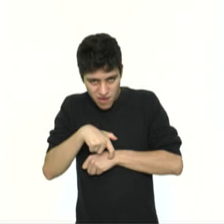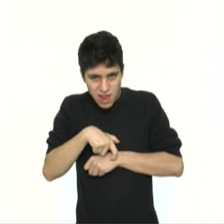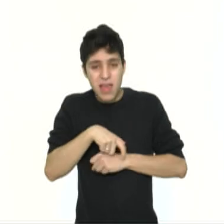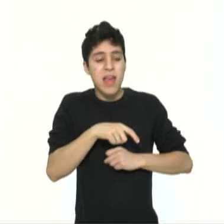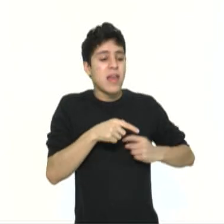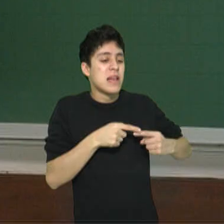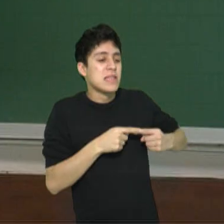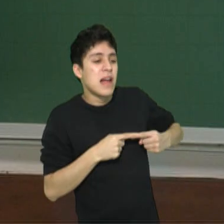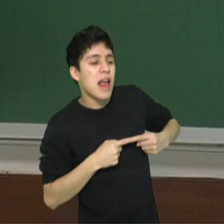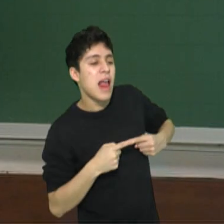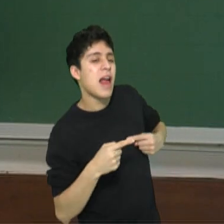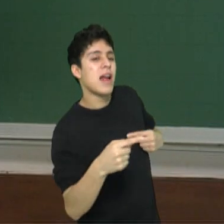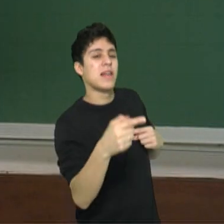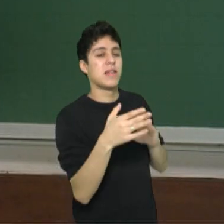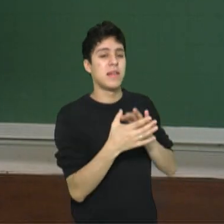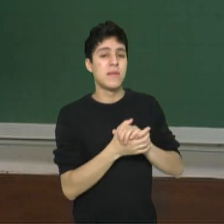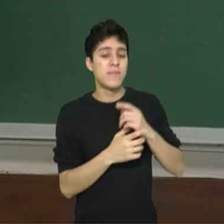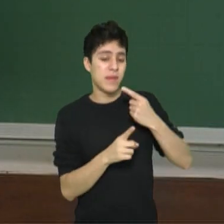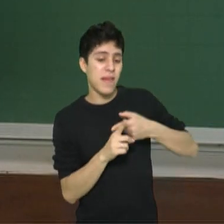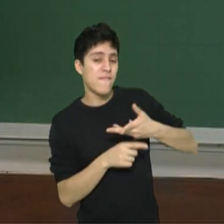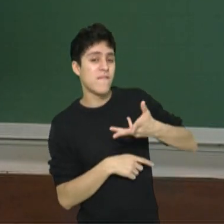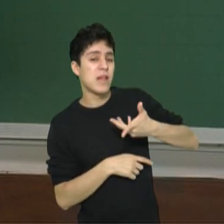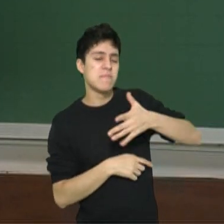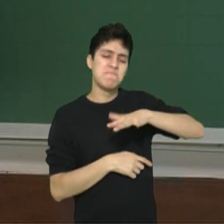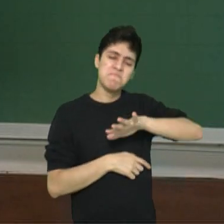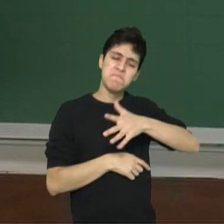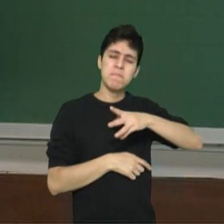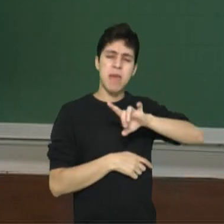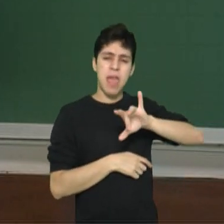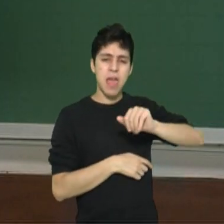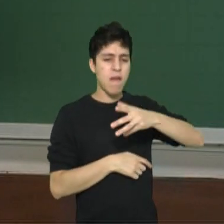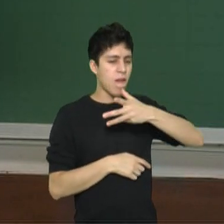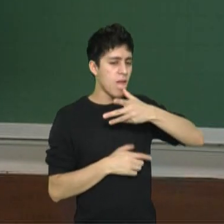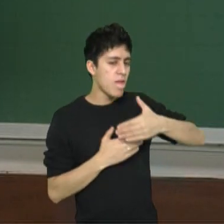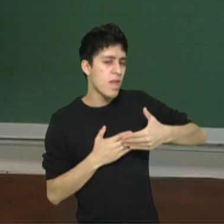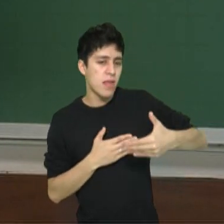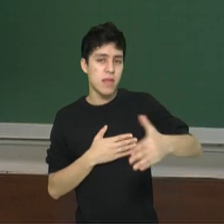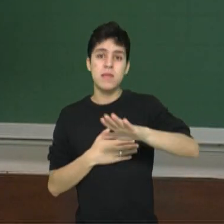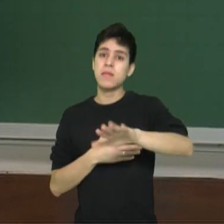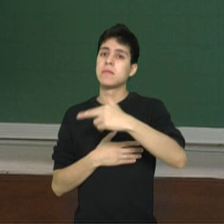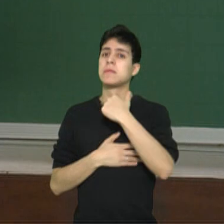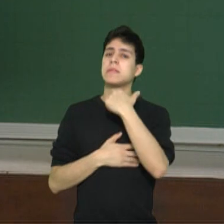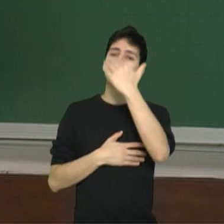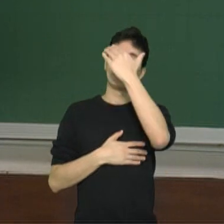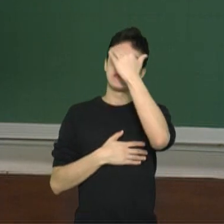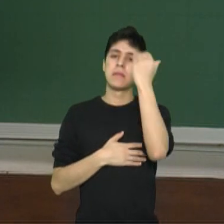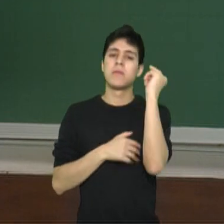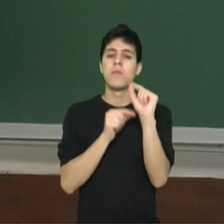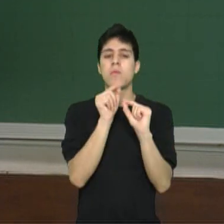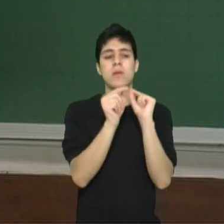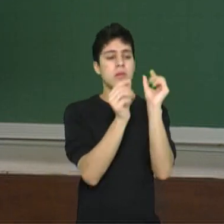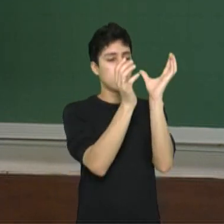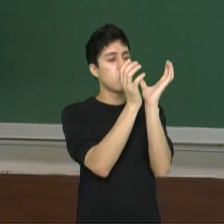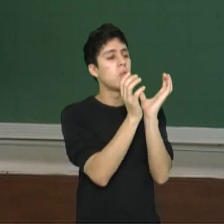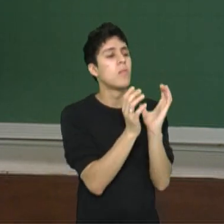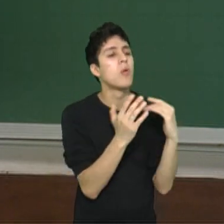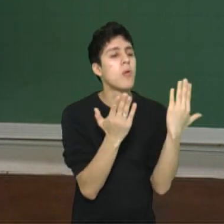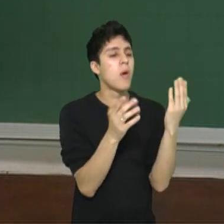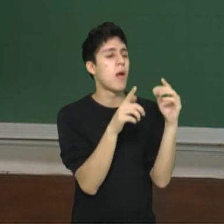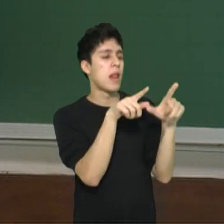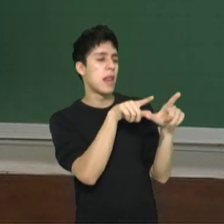hora, porque estamos falando da velocidade média, tá? Não esquece também das unidades de medida,